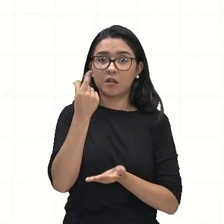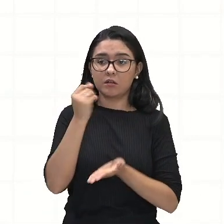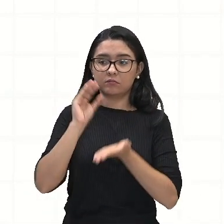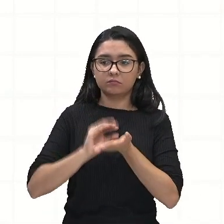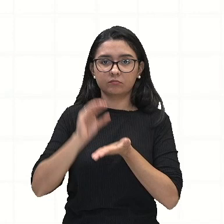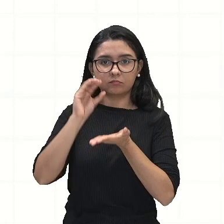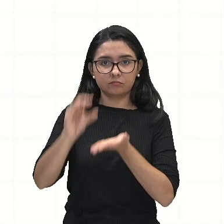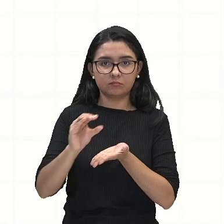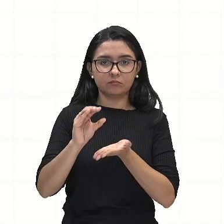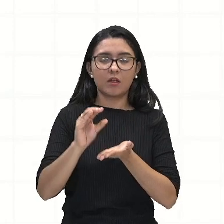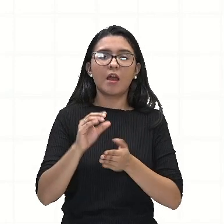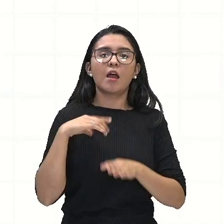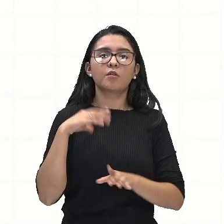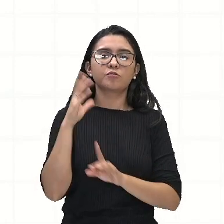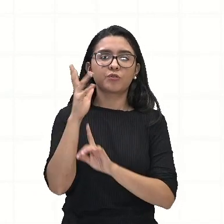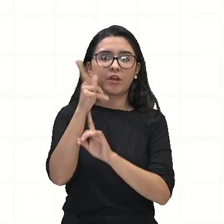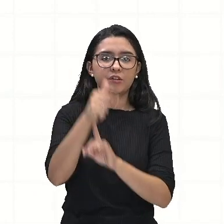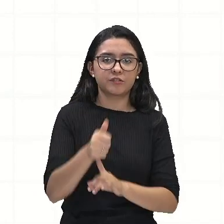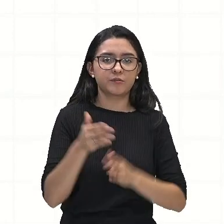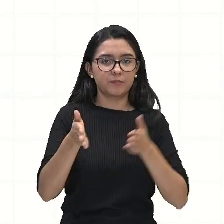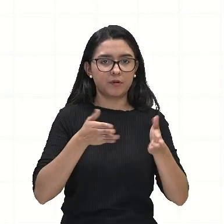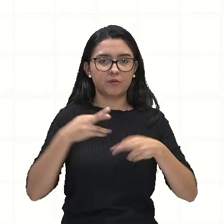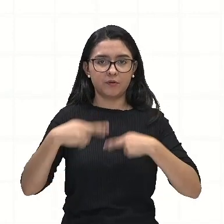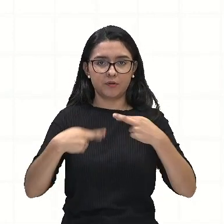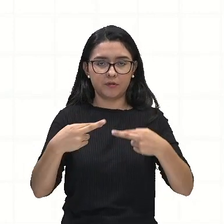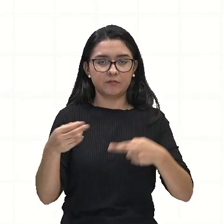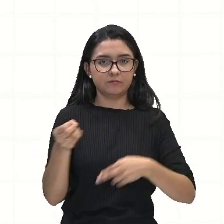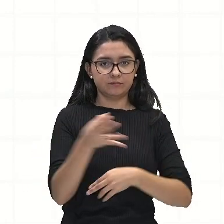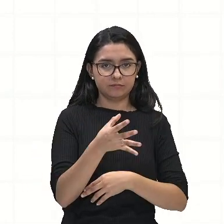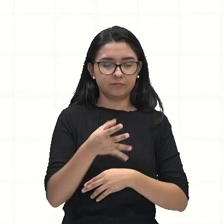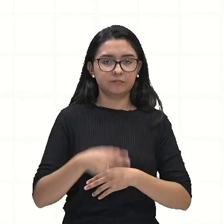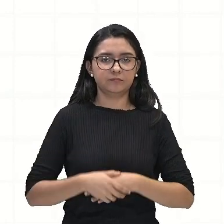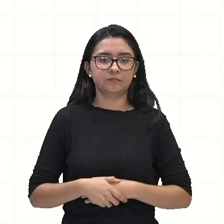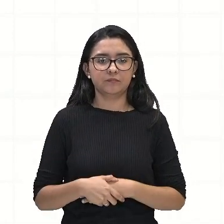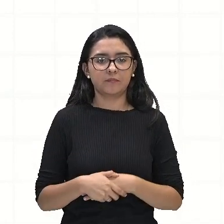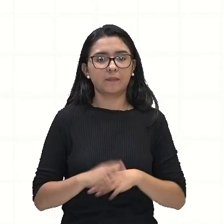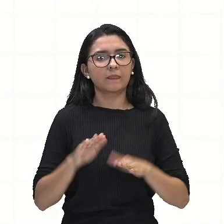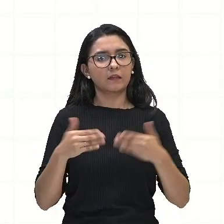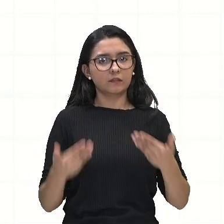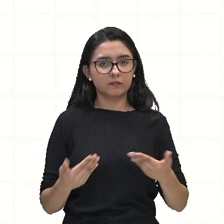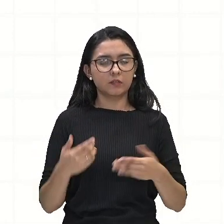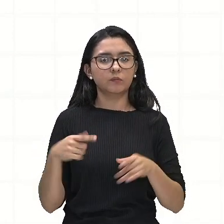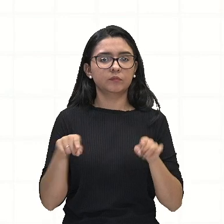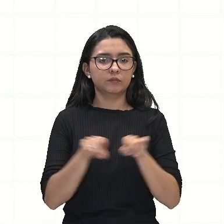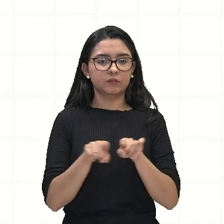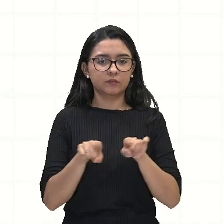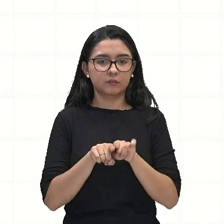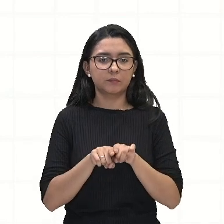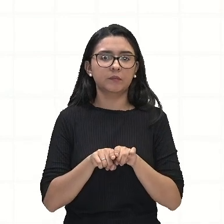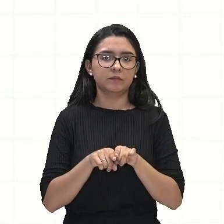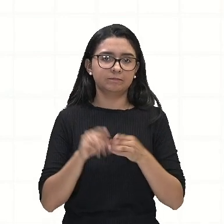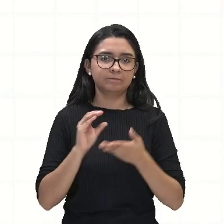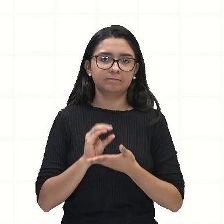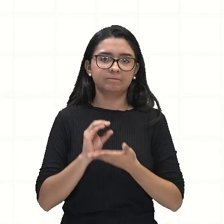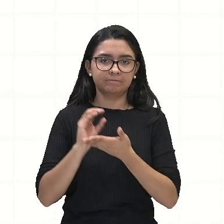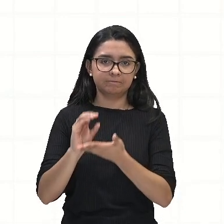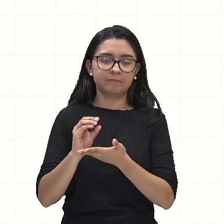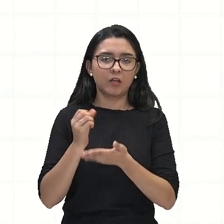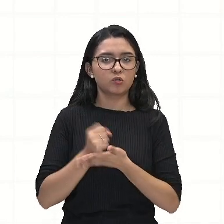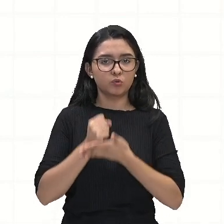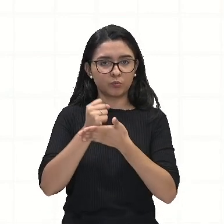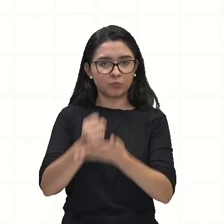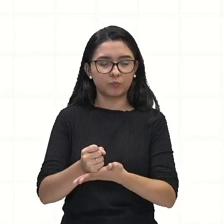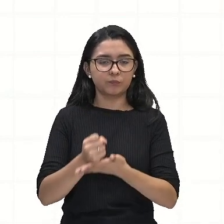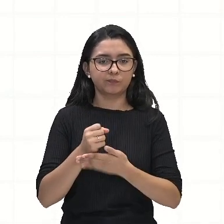patrocínio aos artistas renascentistas. Então, eles também são, né, grandes mecenas nesse contexto do